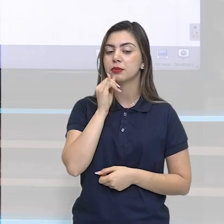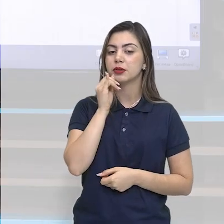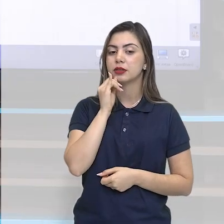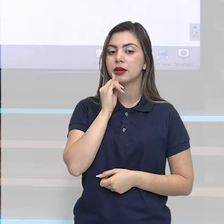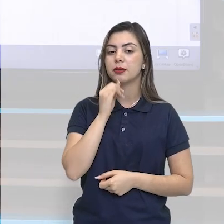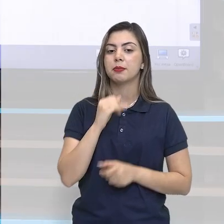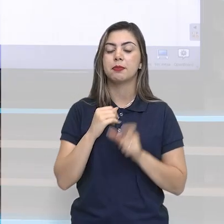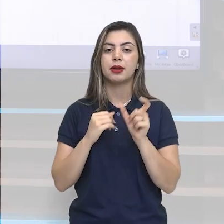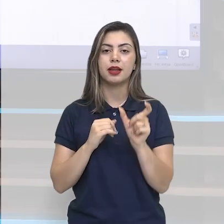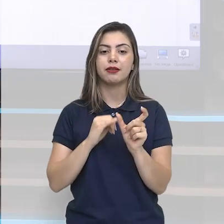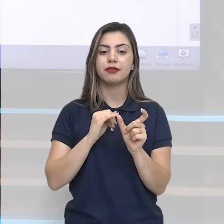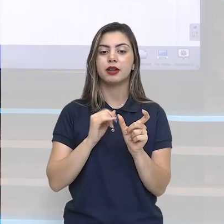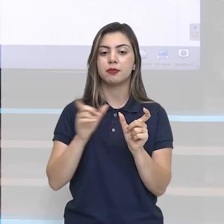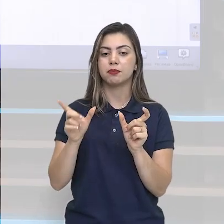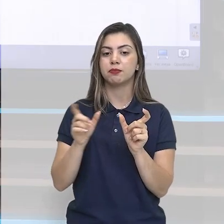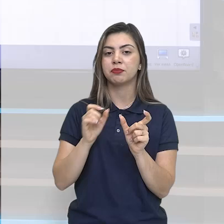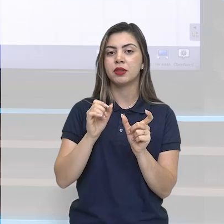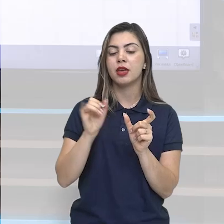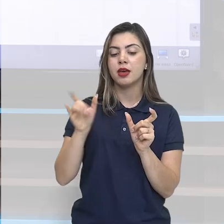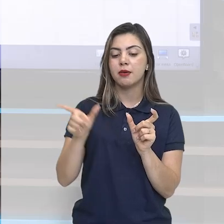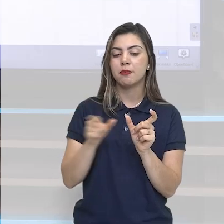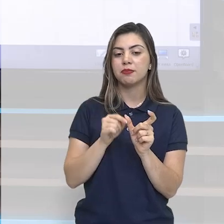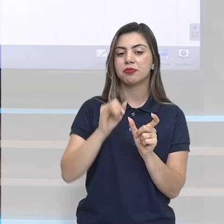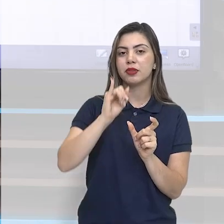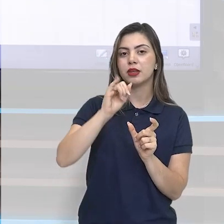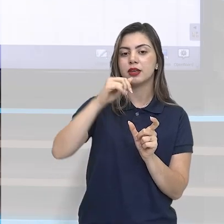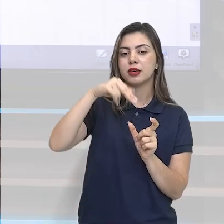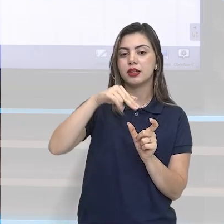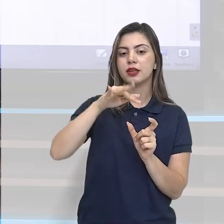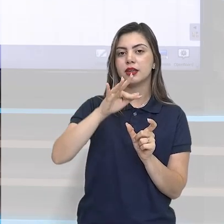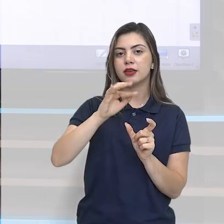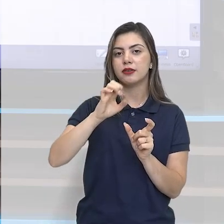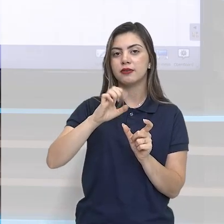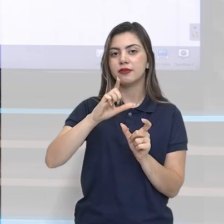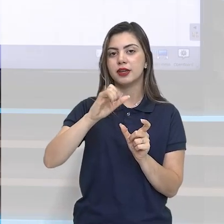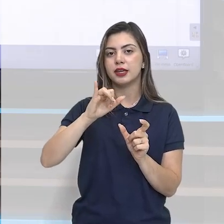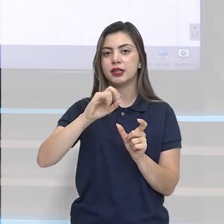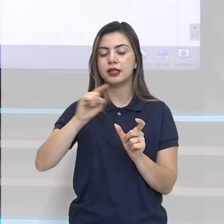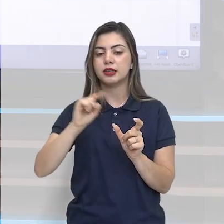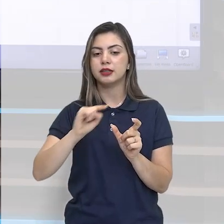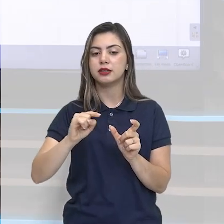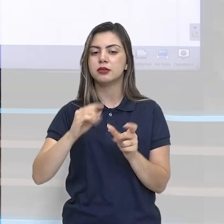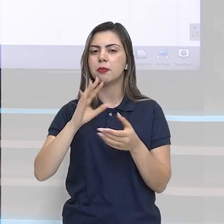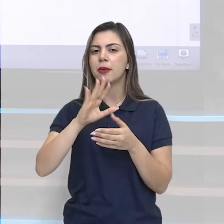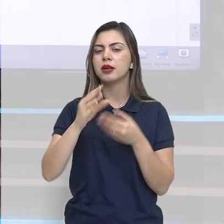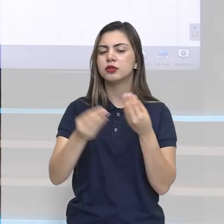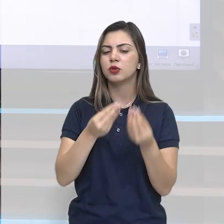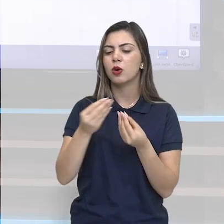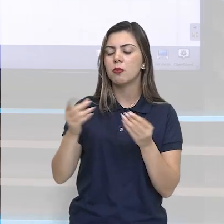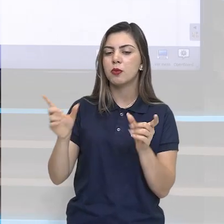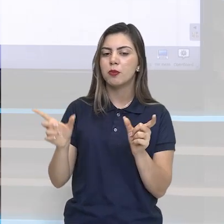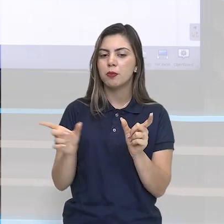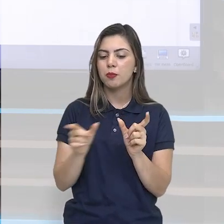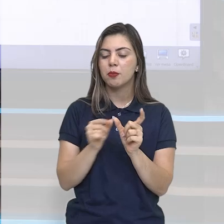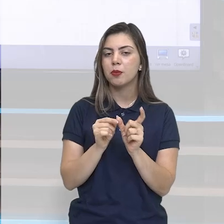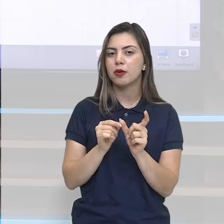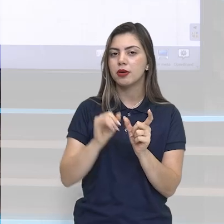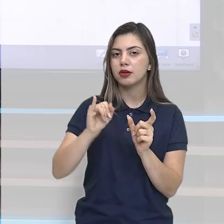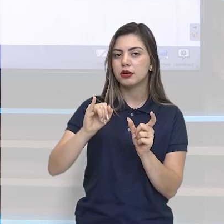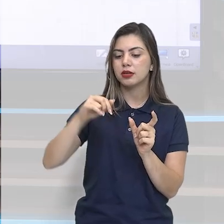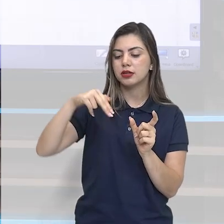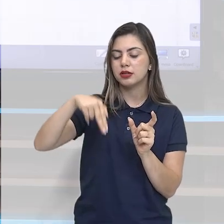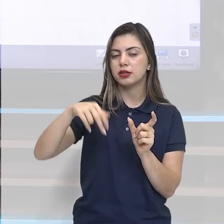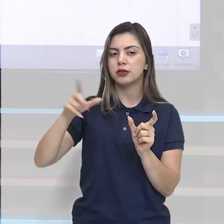palavra infeliz. A palavra infeliz foi formada com a adição do